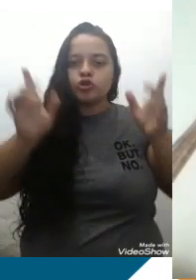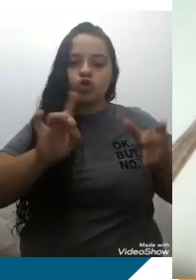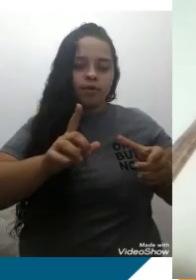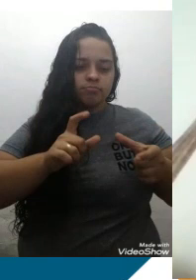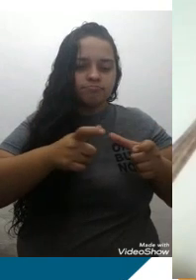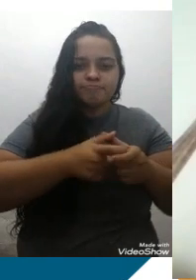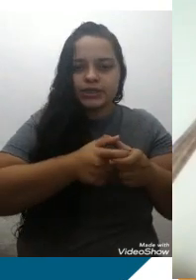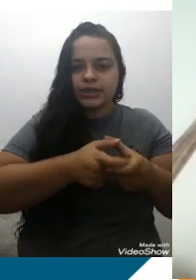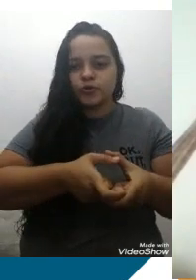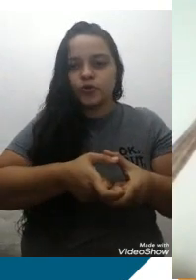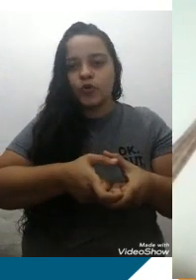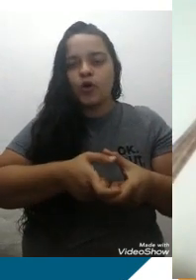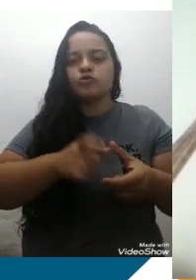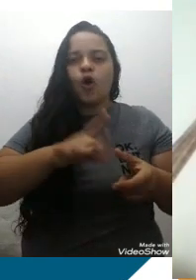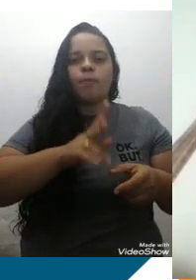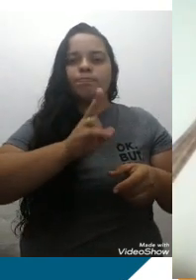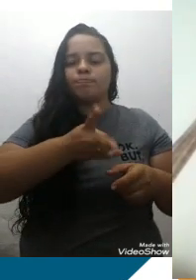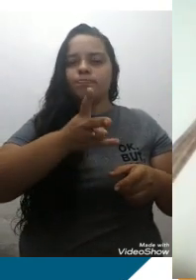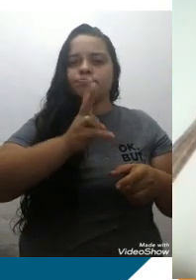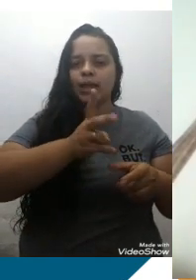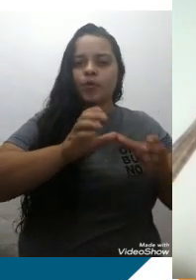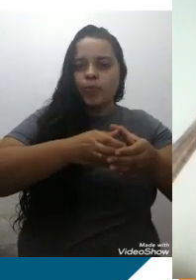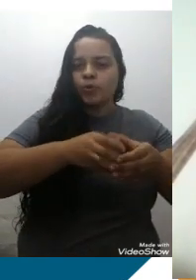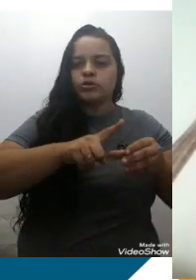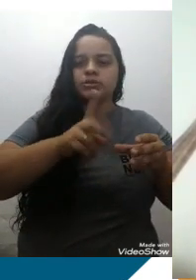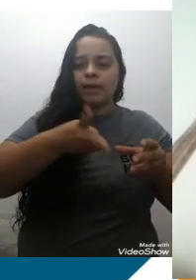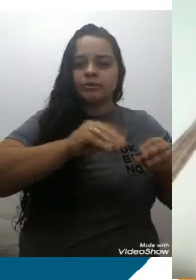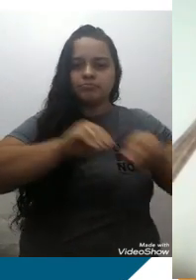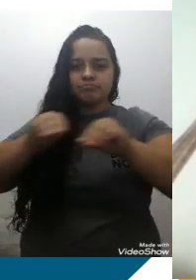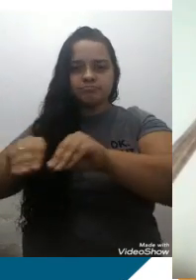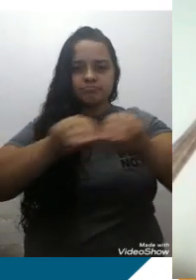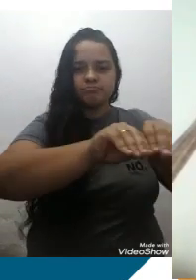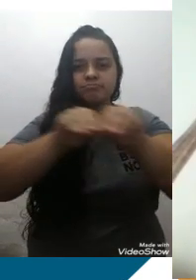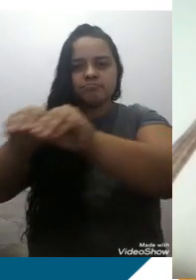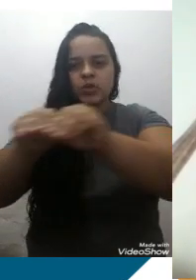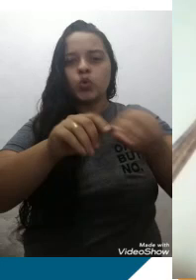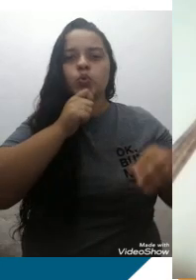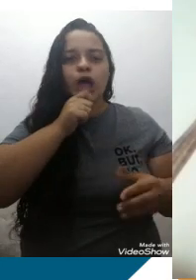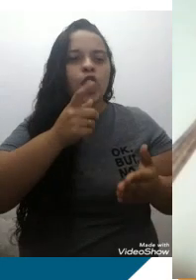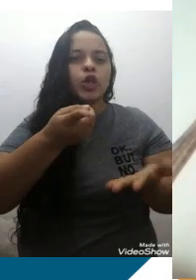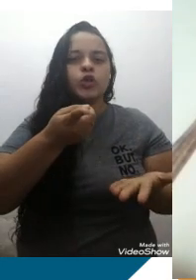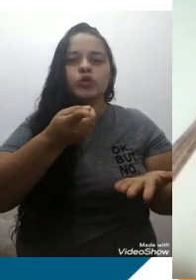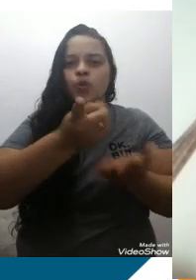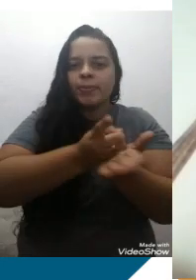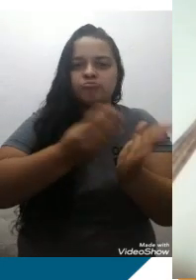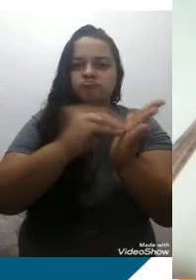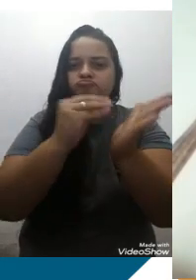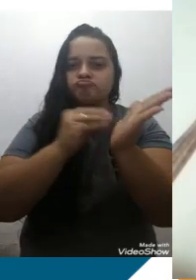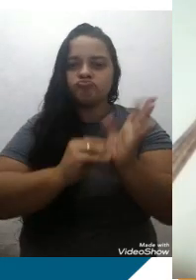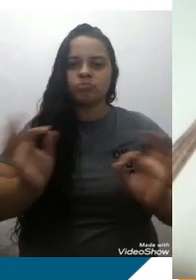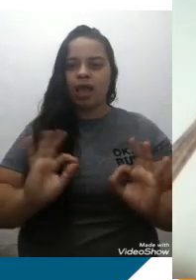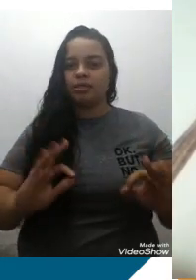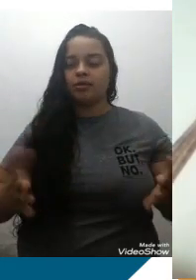grande medida, nômades ou seminômades, ou seja, eles se mudavam de um lugar para o outro. Eles não tinham documentos escritos. Ainda que hoje